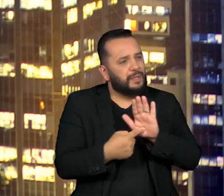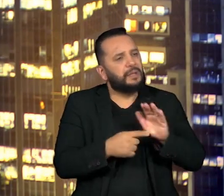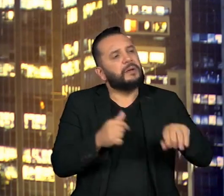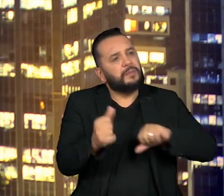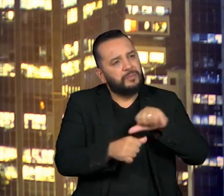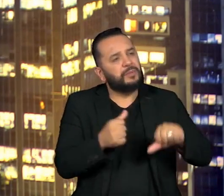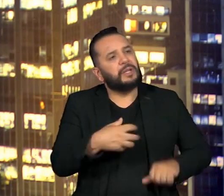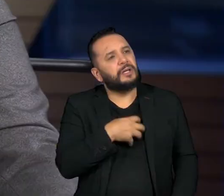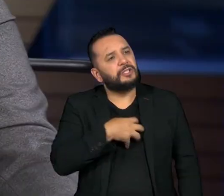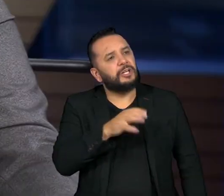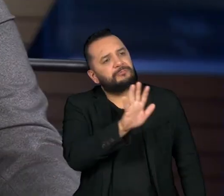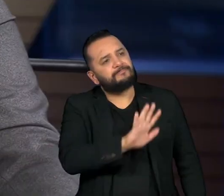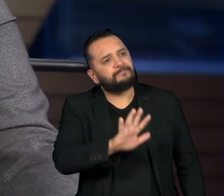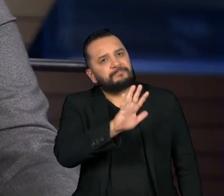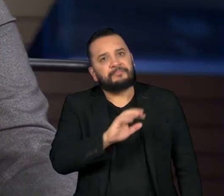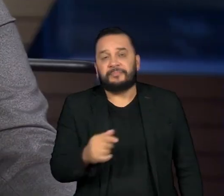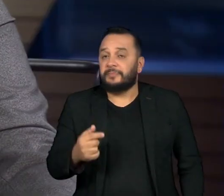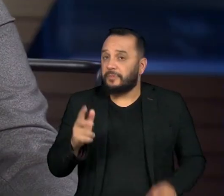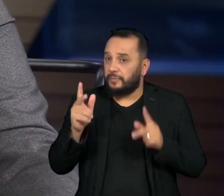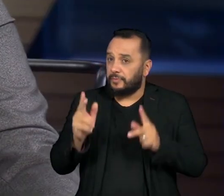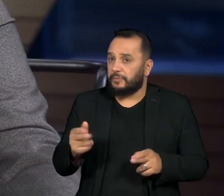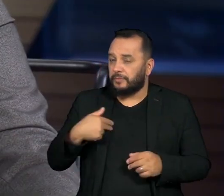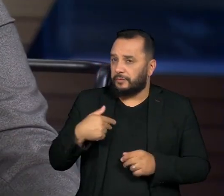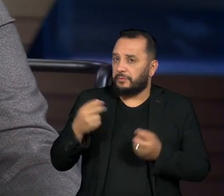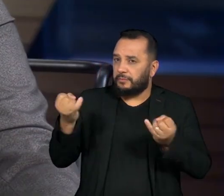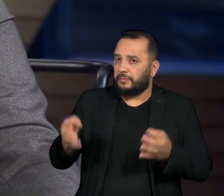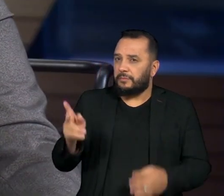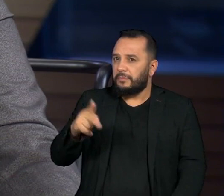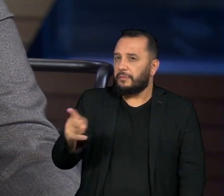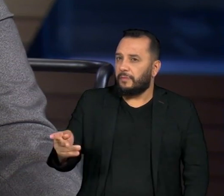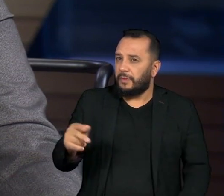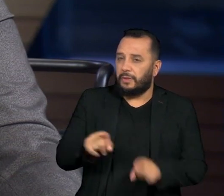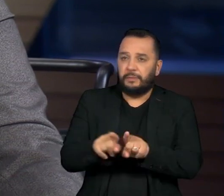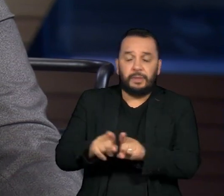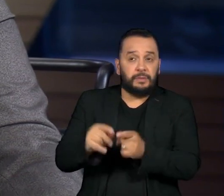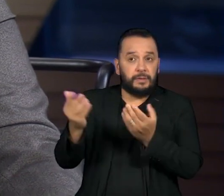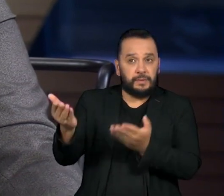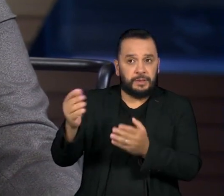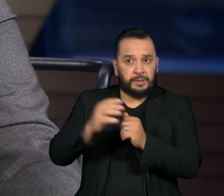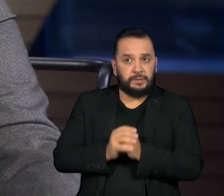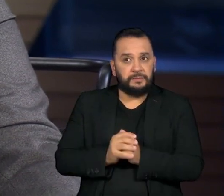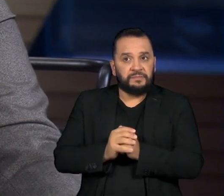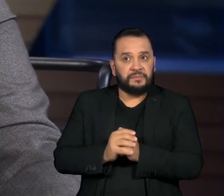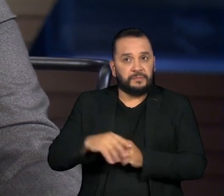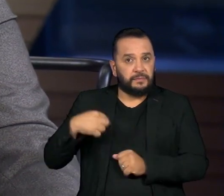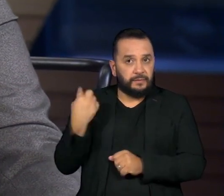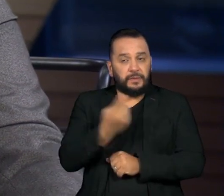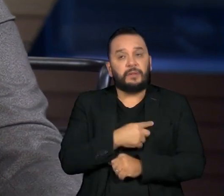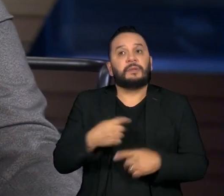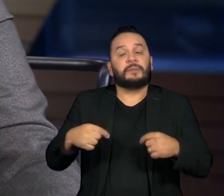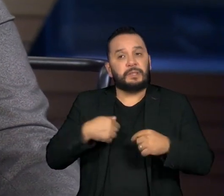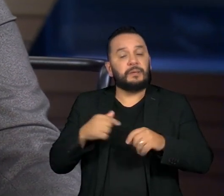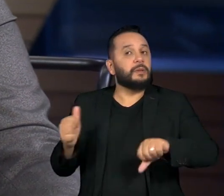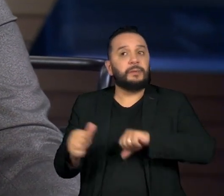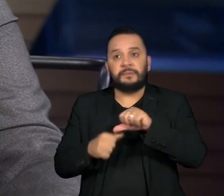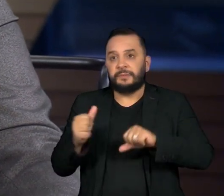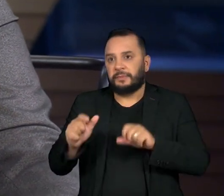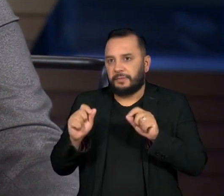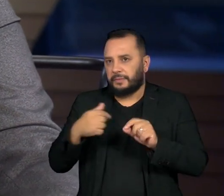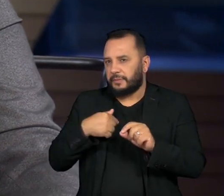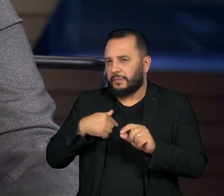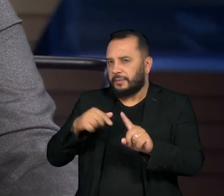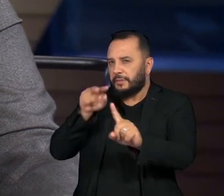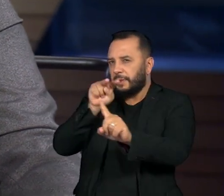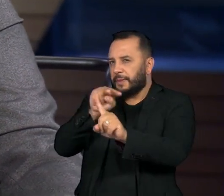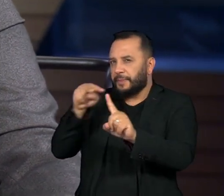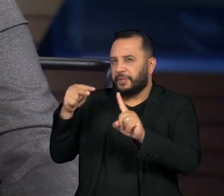essa situação. Olha, como eu falei para a professora e para vocês, o que nós precisamos fazer é mudar essa percepção,